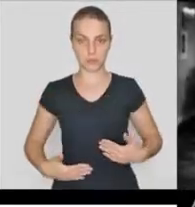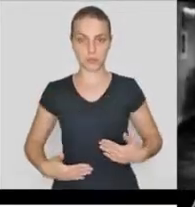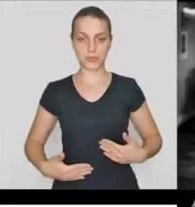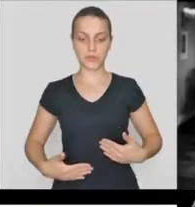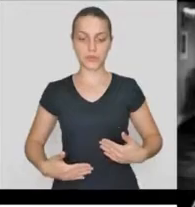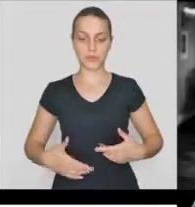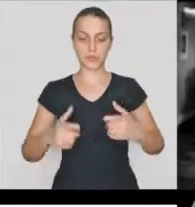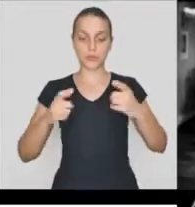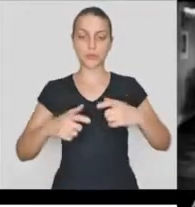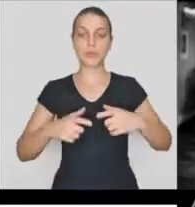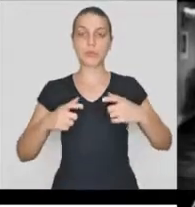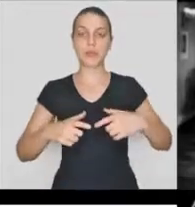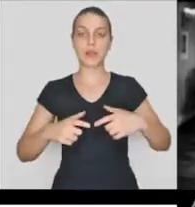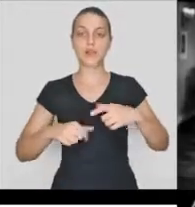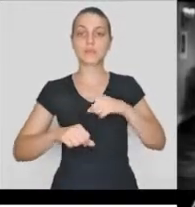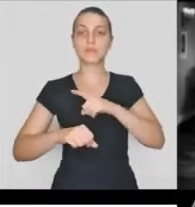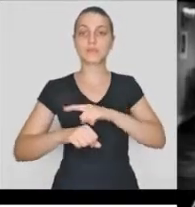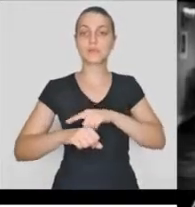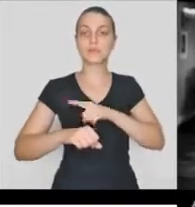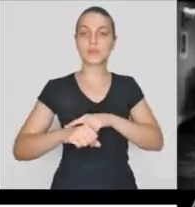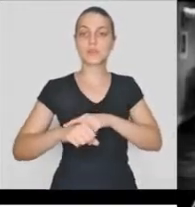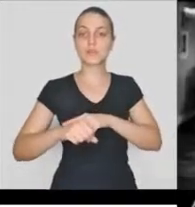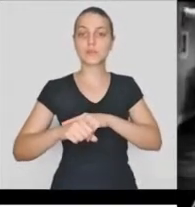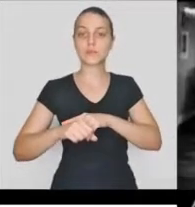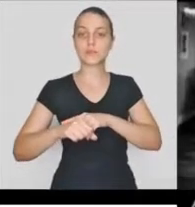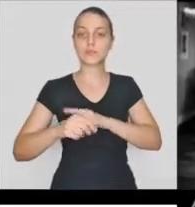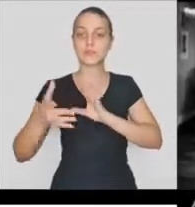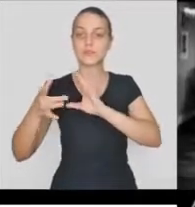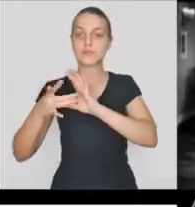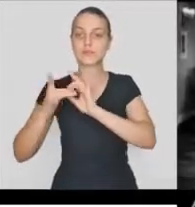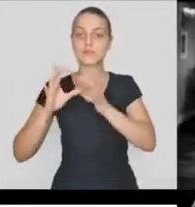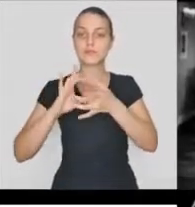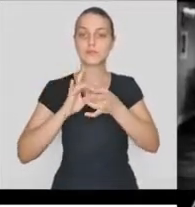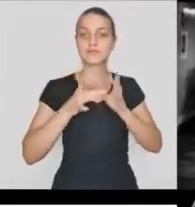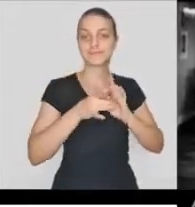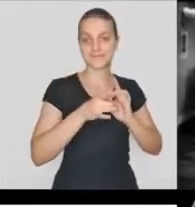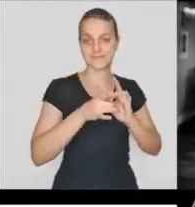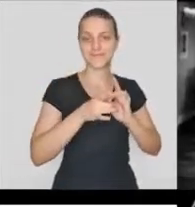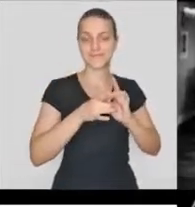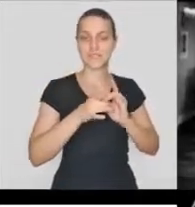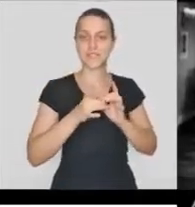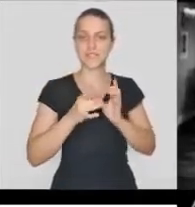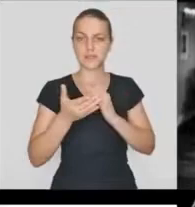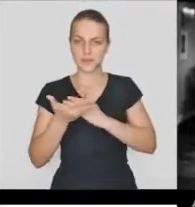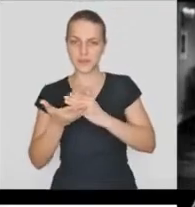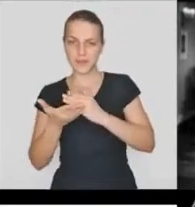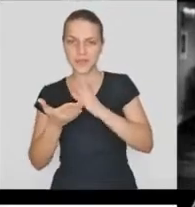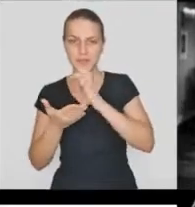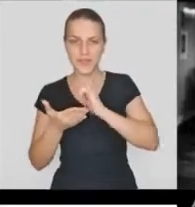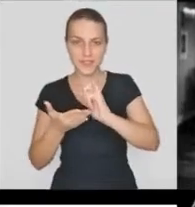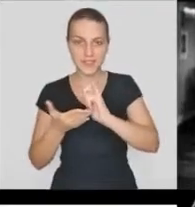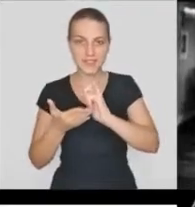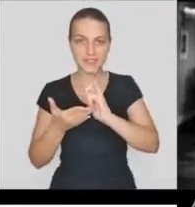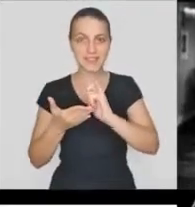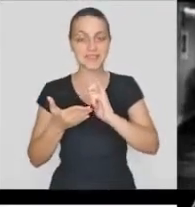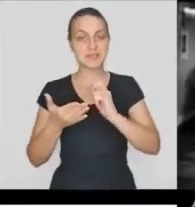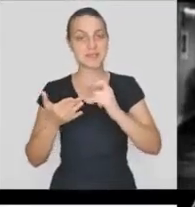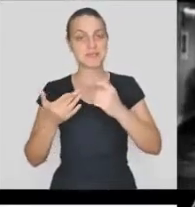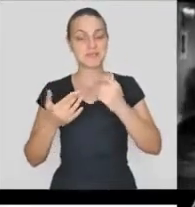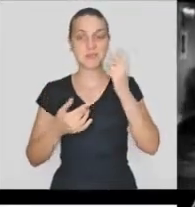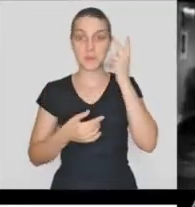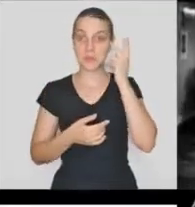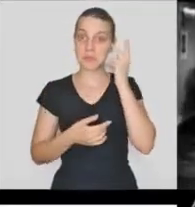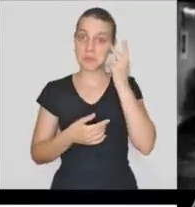e no tempo. Como eu comentei no início, geralmente ela é acompanhada de música, mas não necessariamente.